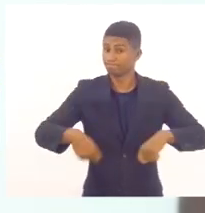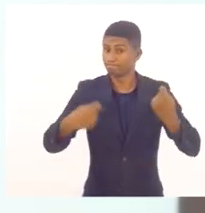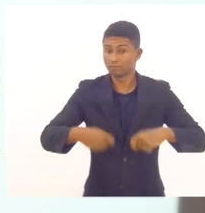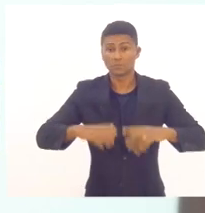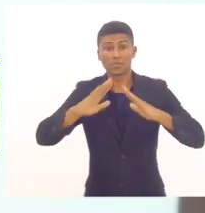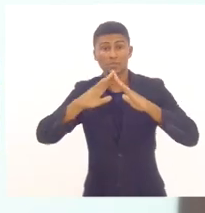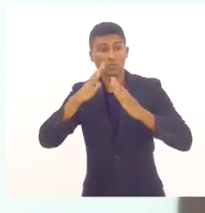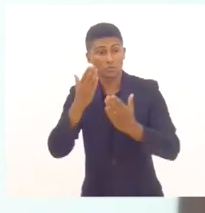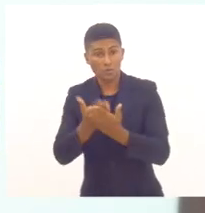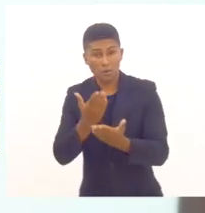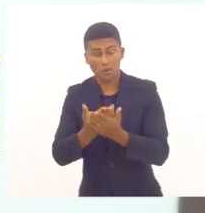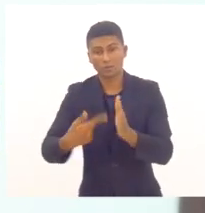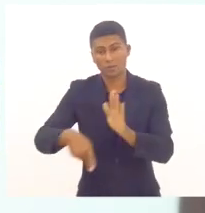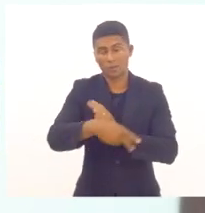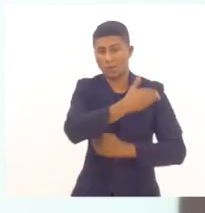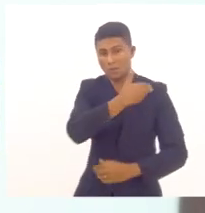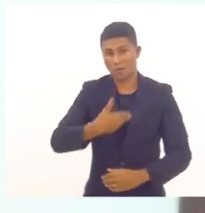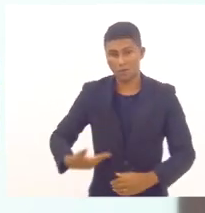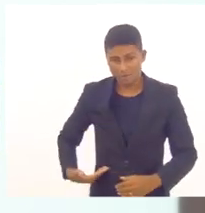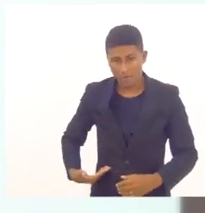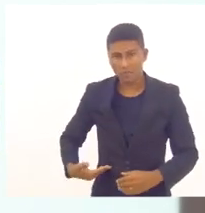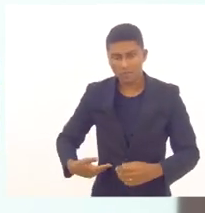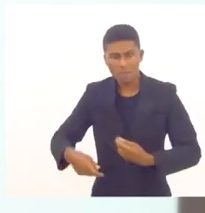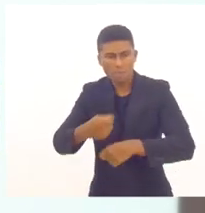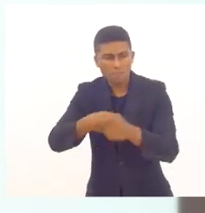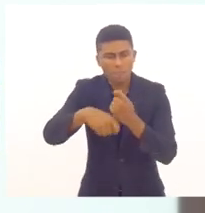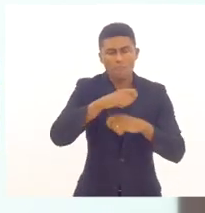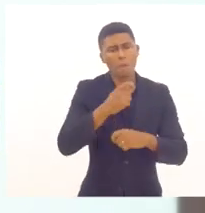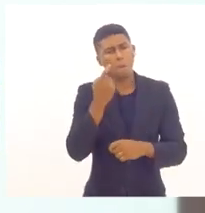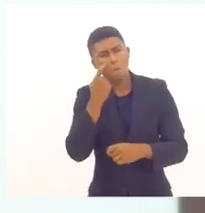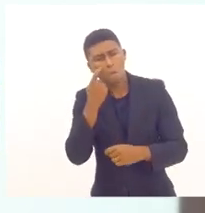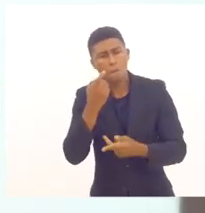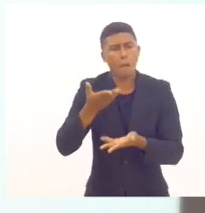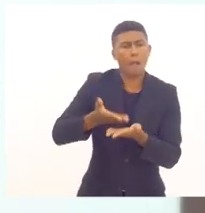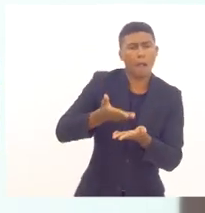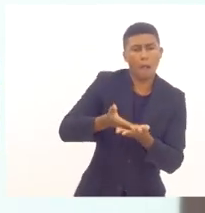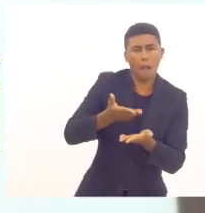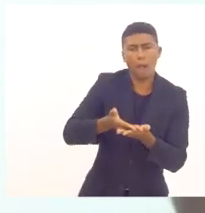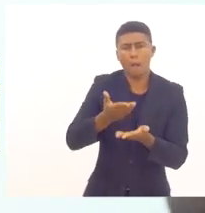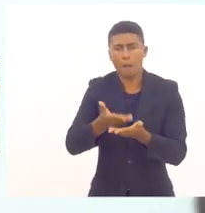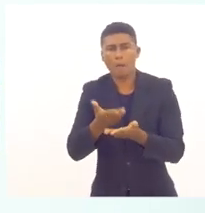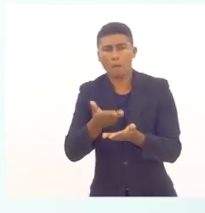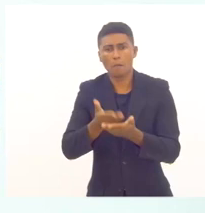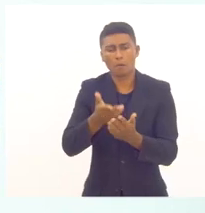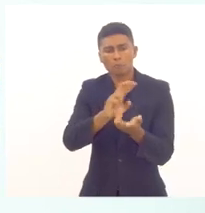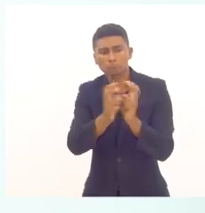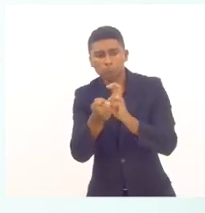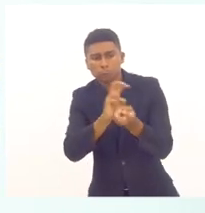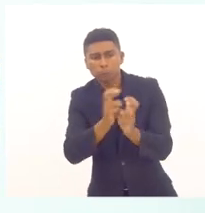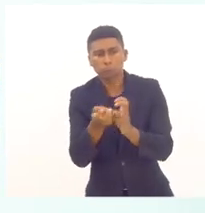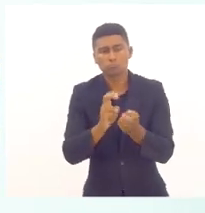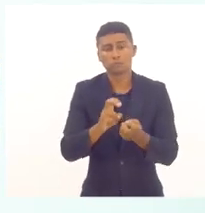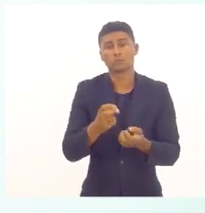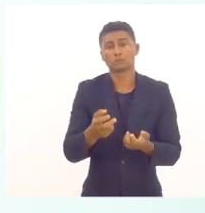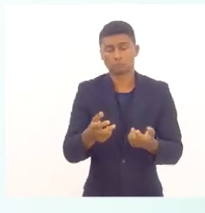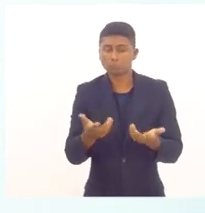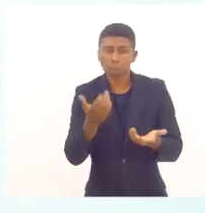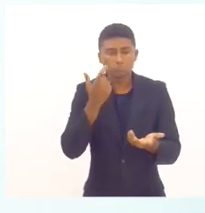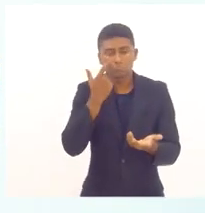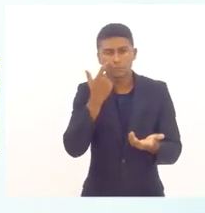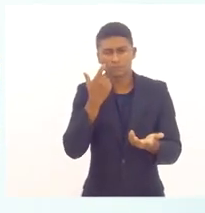rede pública a prática, de aulas práticas e teóricas. Olha, eu já vi